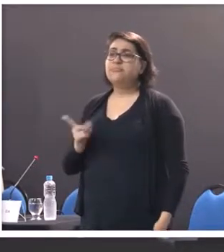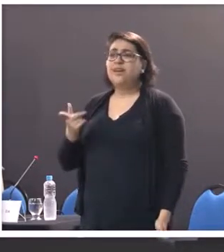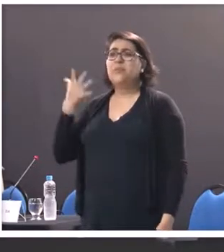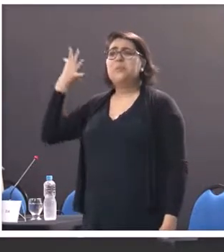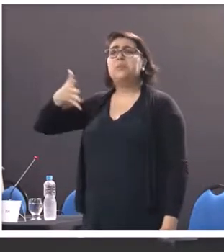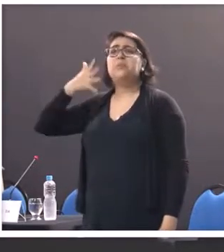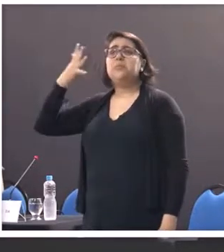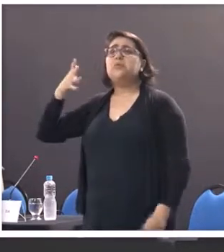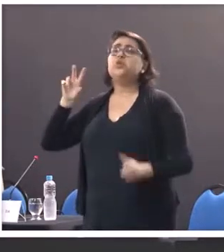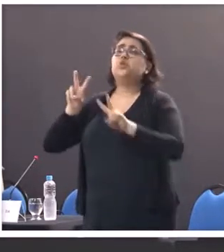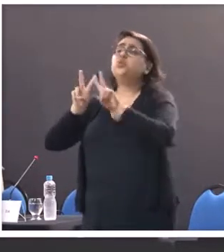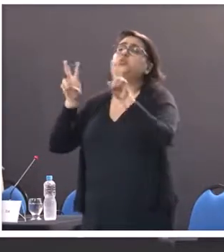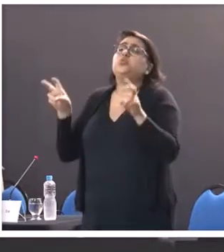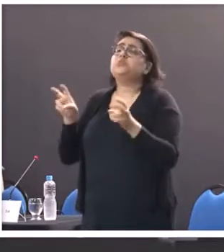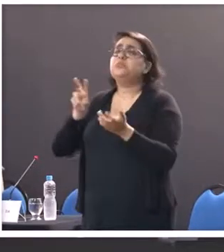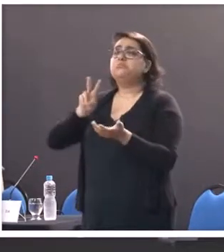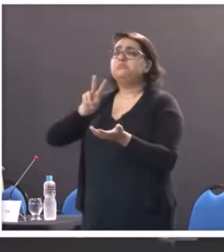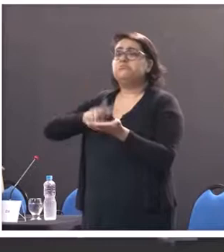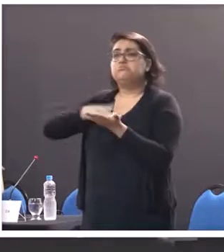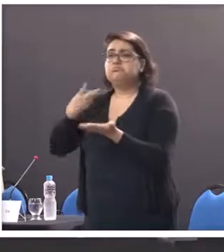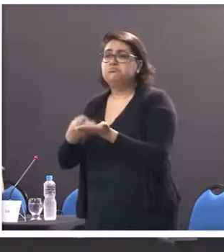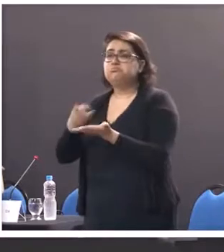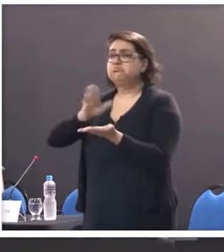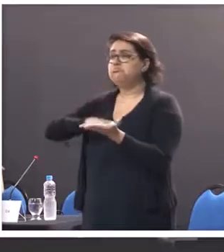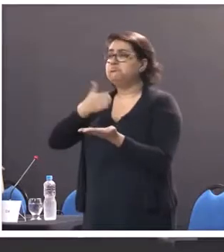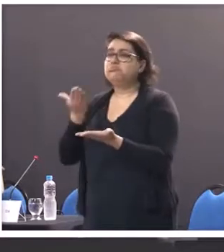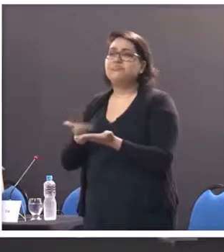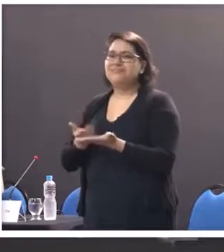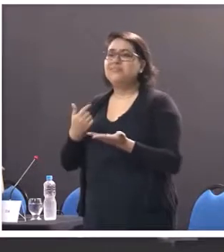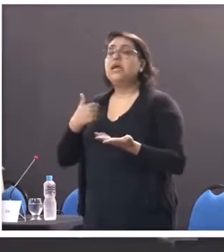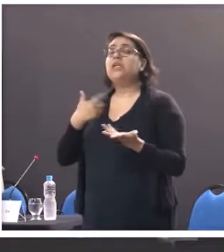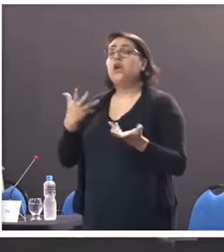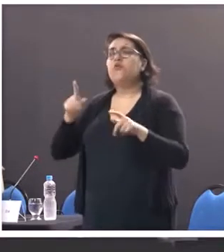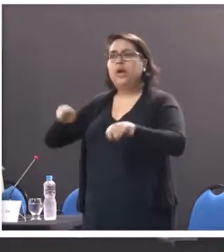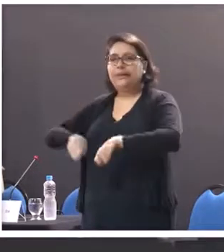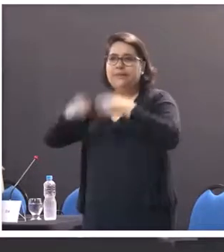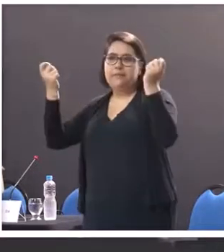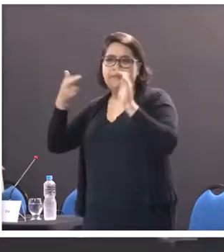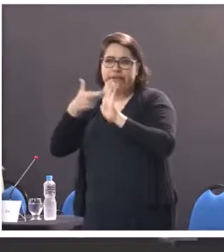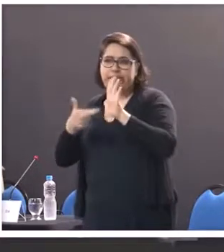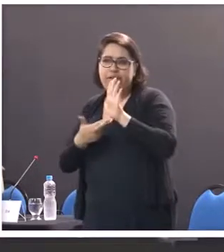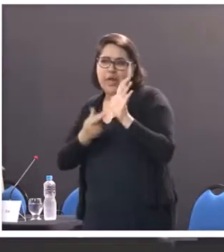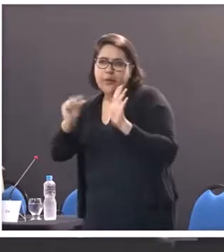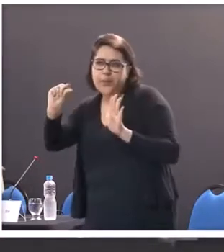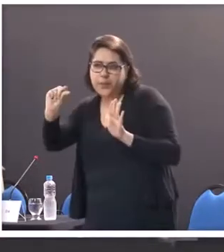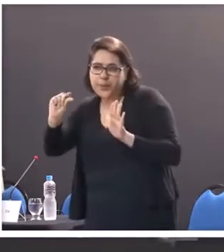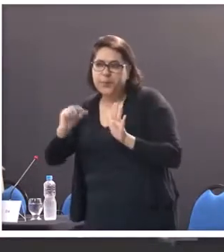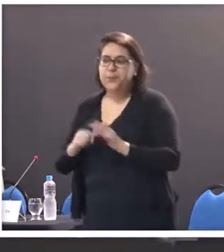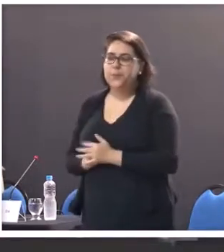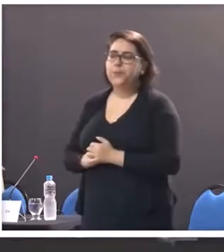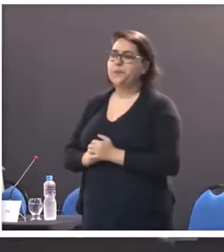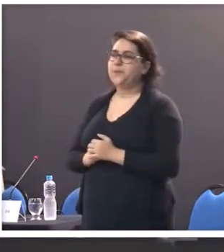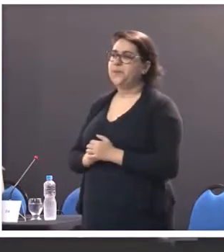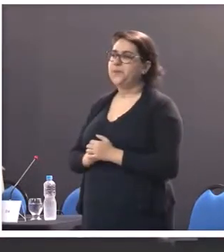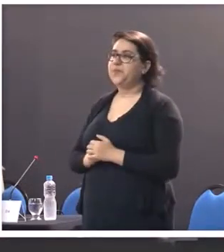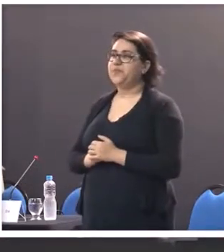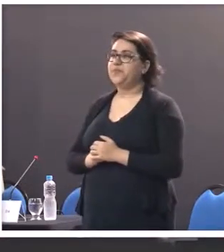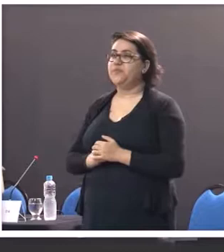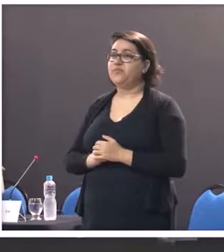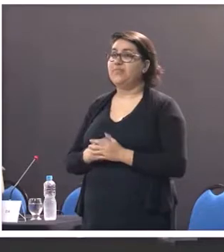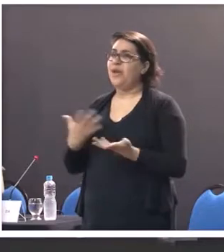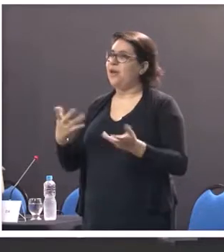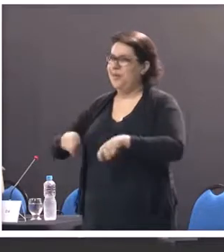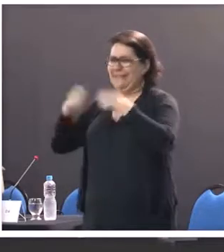expondo, né, aqui sobre tradução, sobre interpretação. E aí eu vou quebrar o protocolo mais uma vez. Na verdade, estou